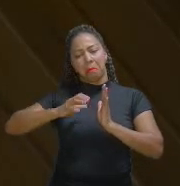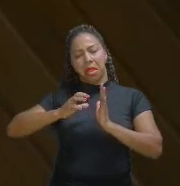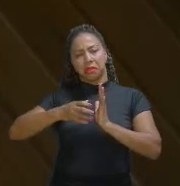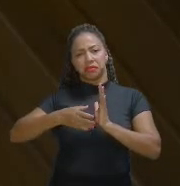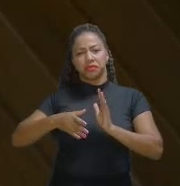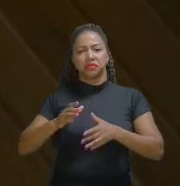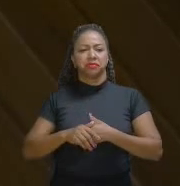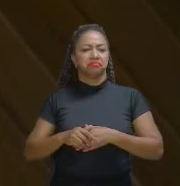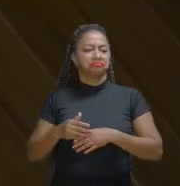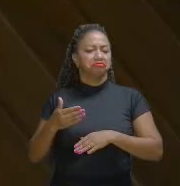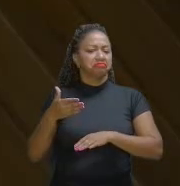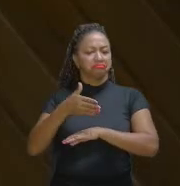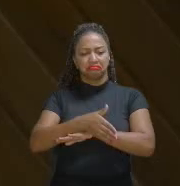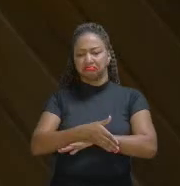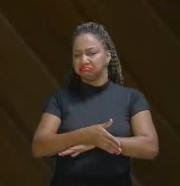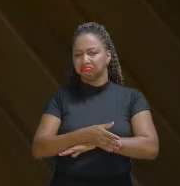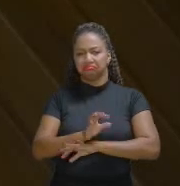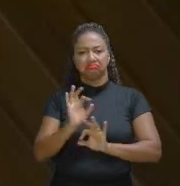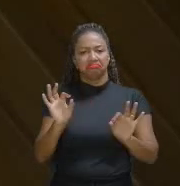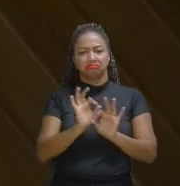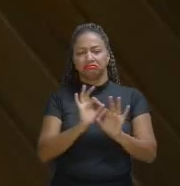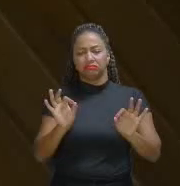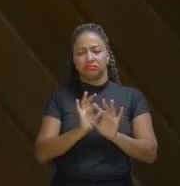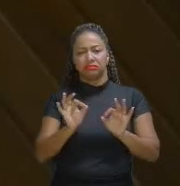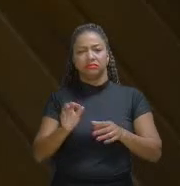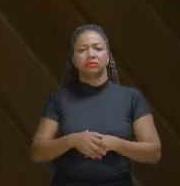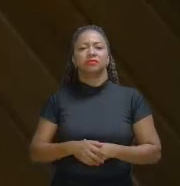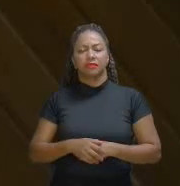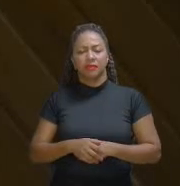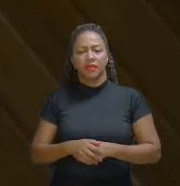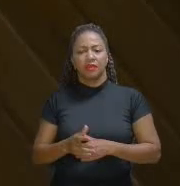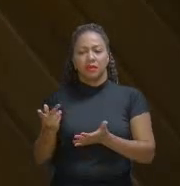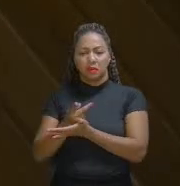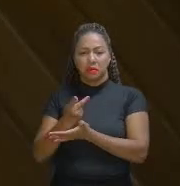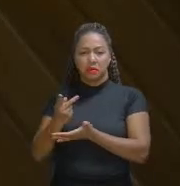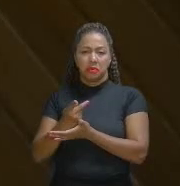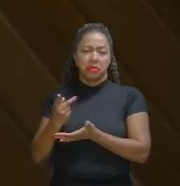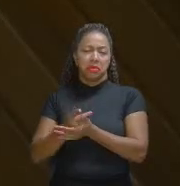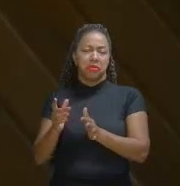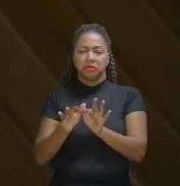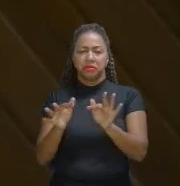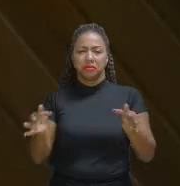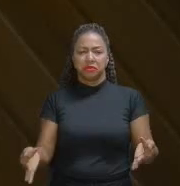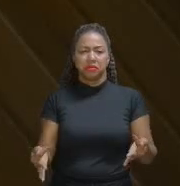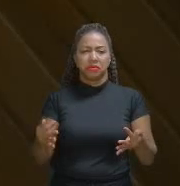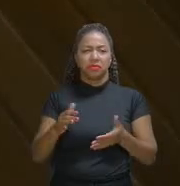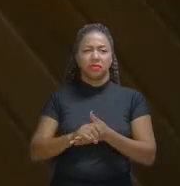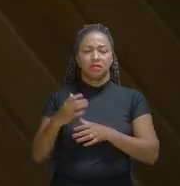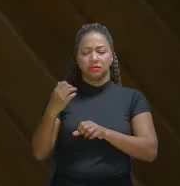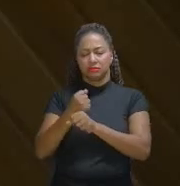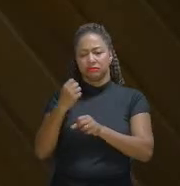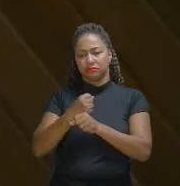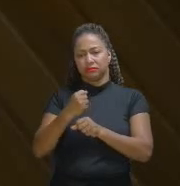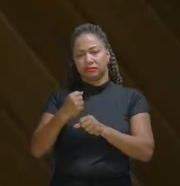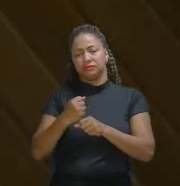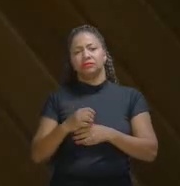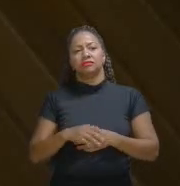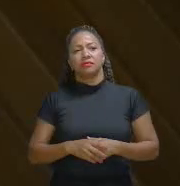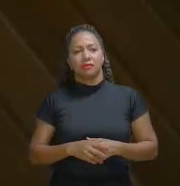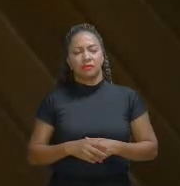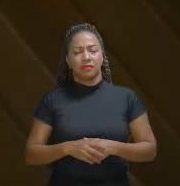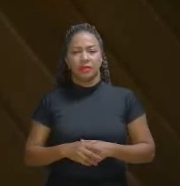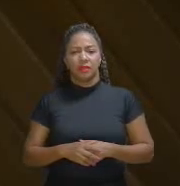No parecer conclusivo, a unidade técnica consignou que a falha é meramente formal e não compromete a regularidade das